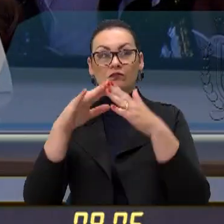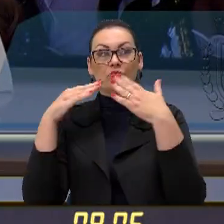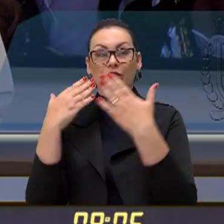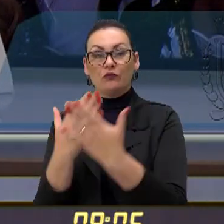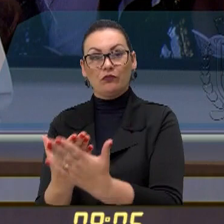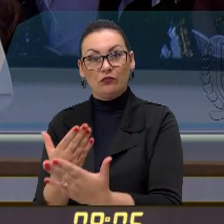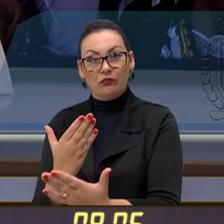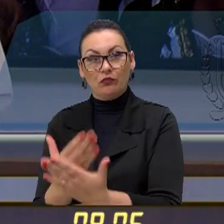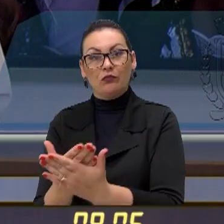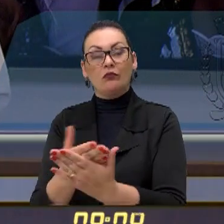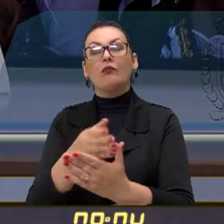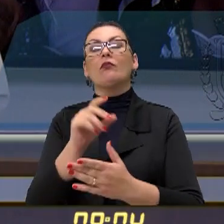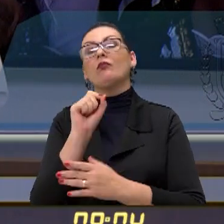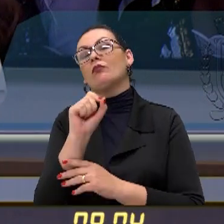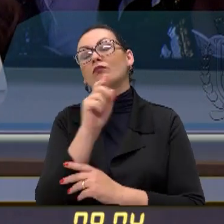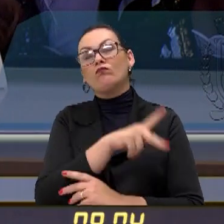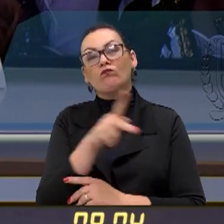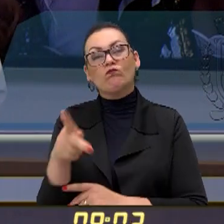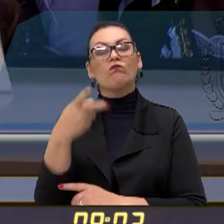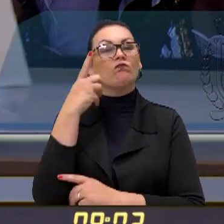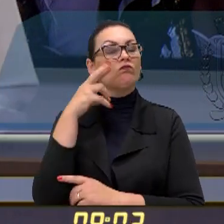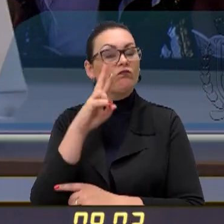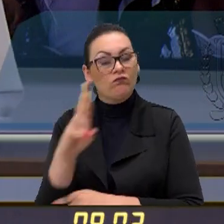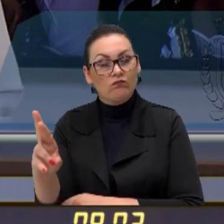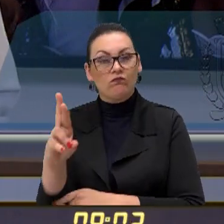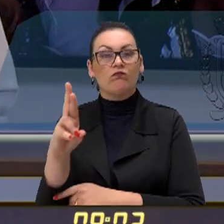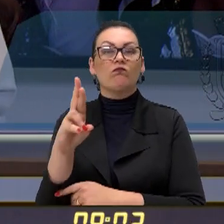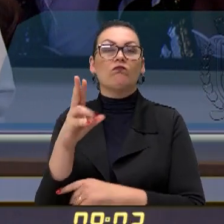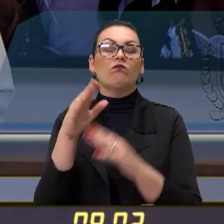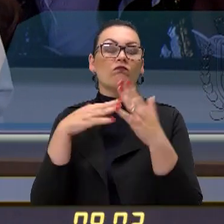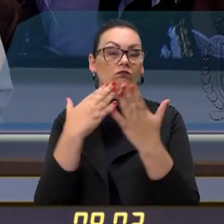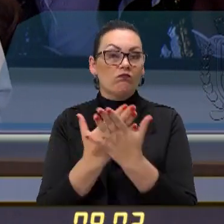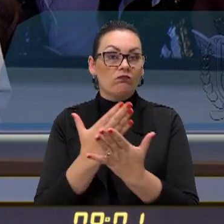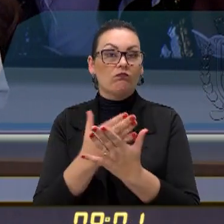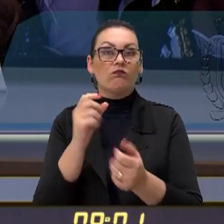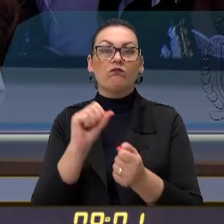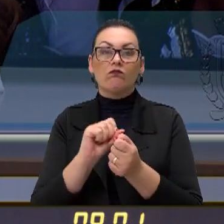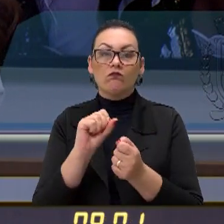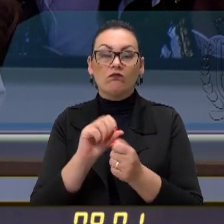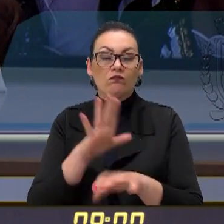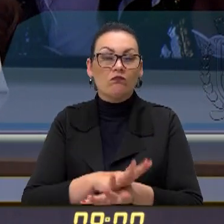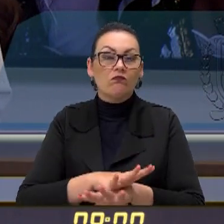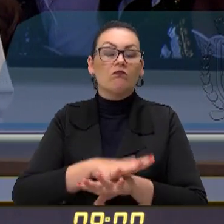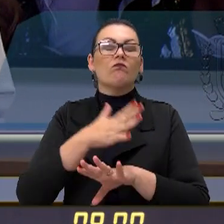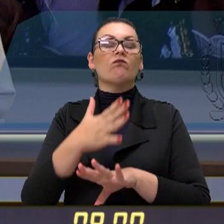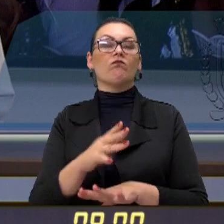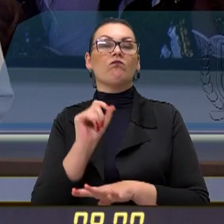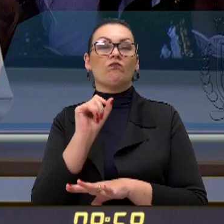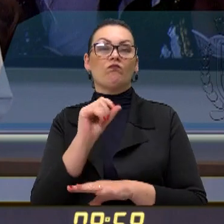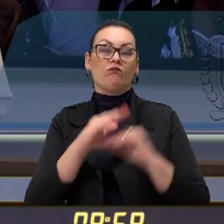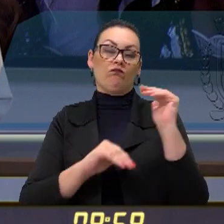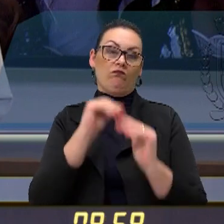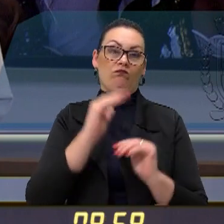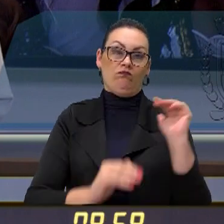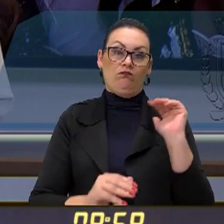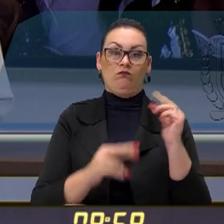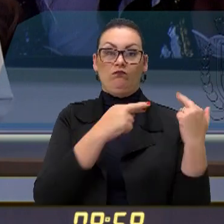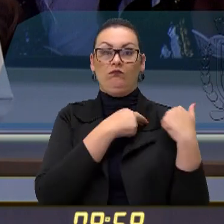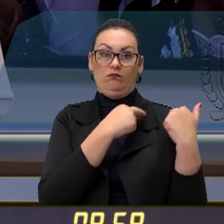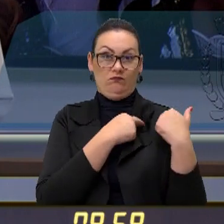educandários, onde os professores, os diretores, fazem muito além das suas atribuições.